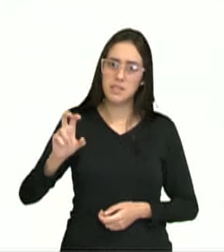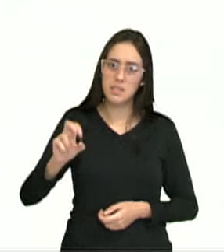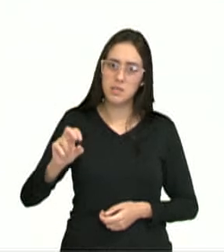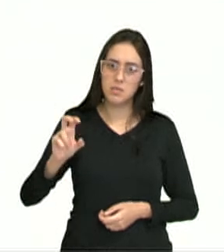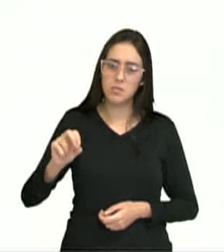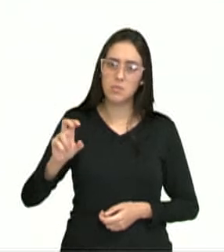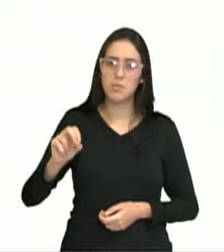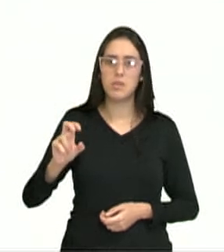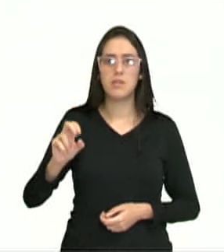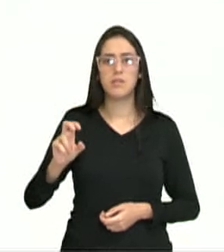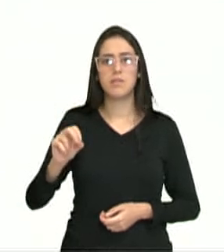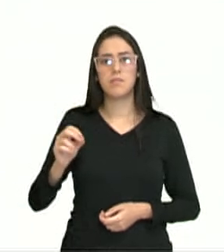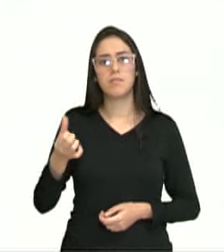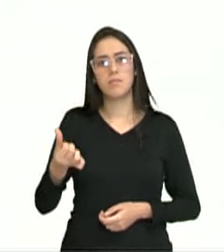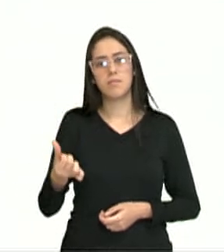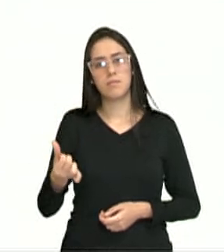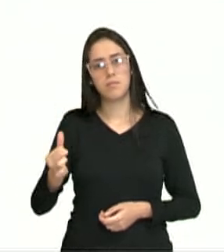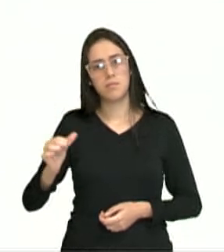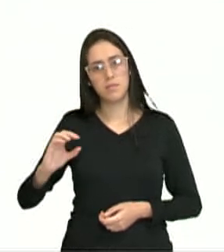50º,